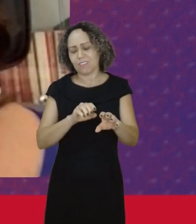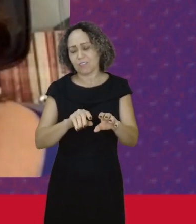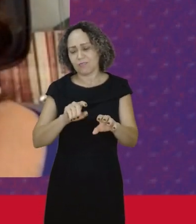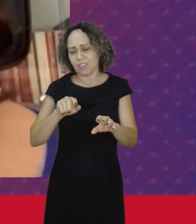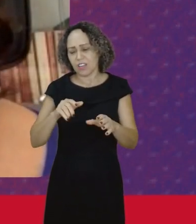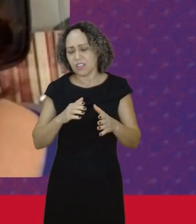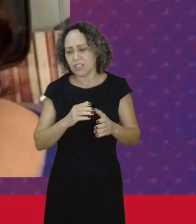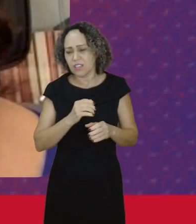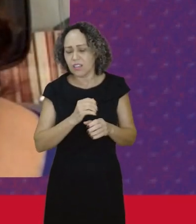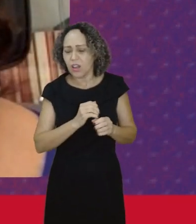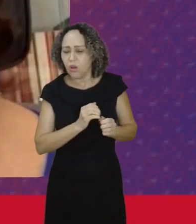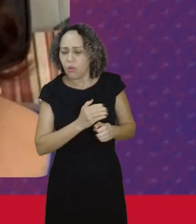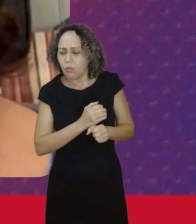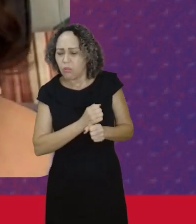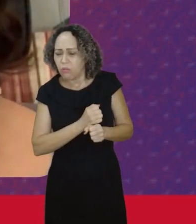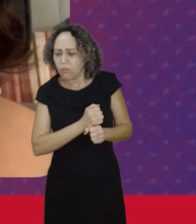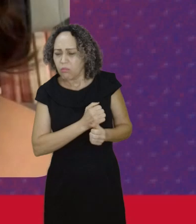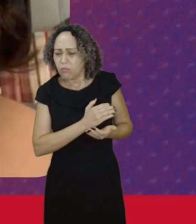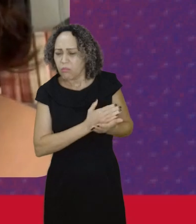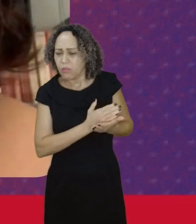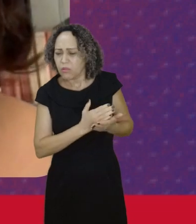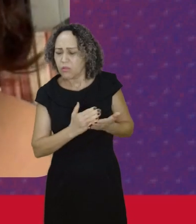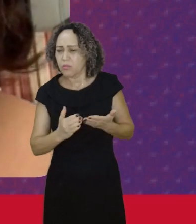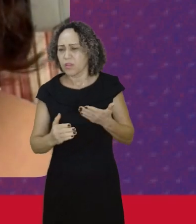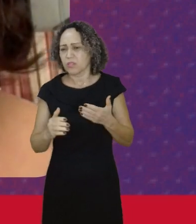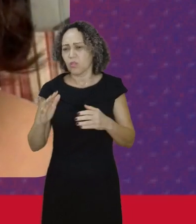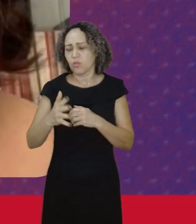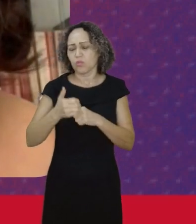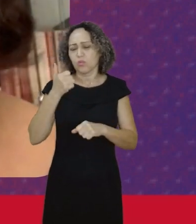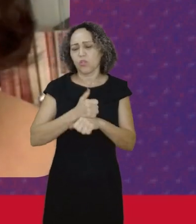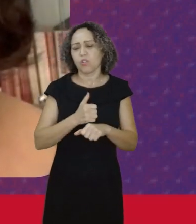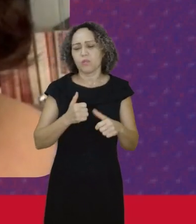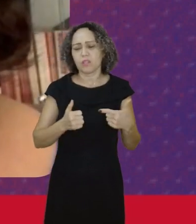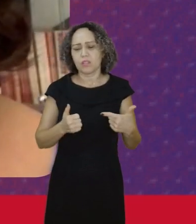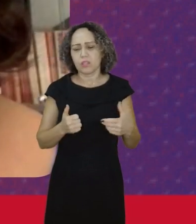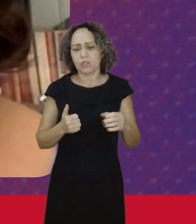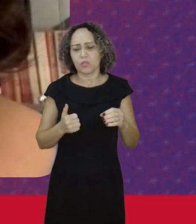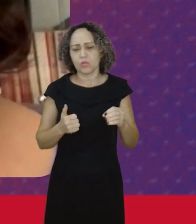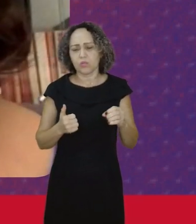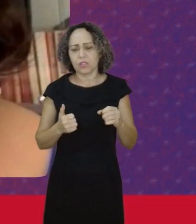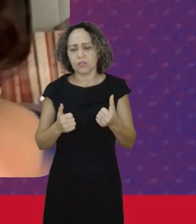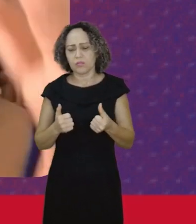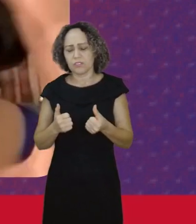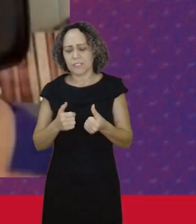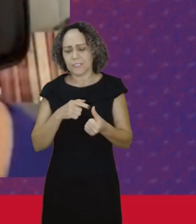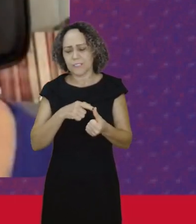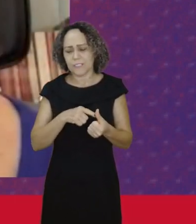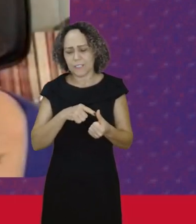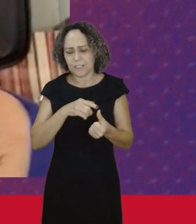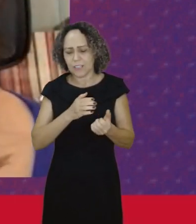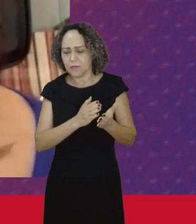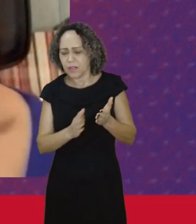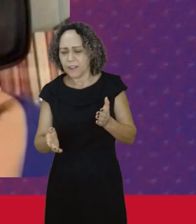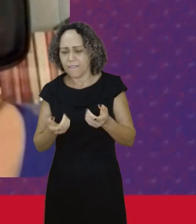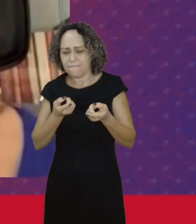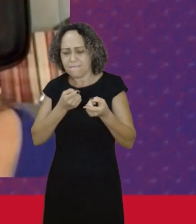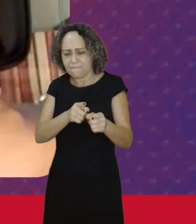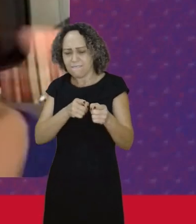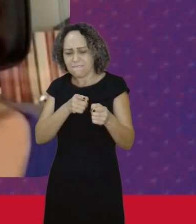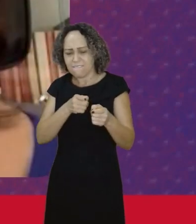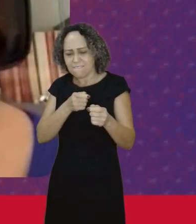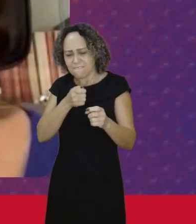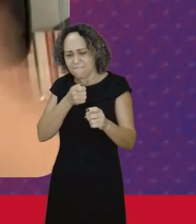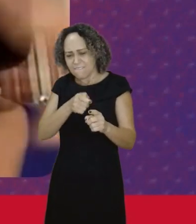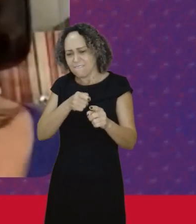golpe de 2016. É preciso que nós discutamos isso, não